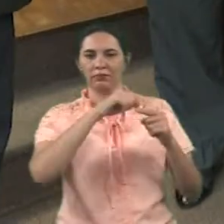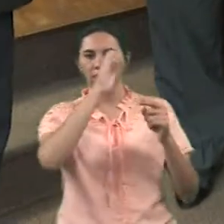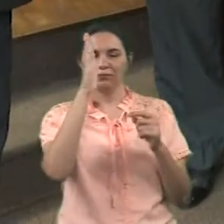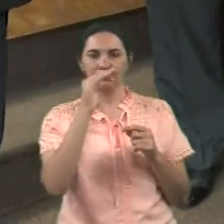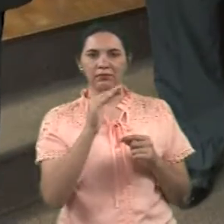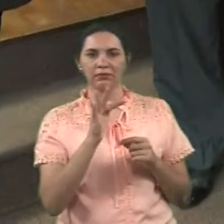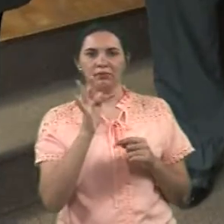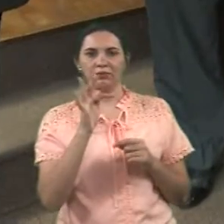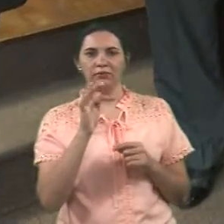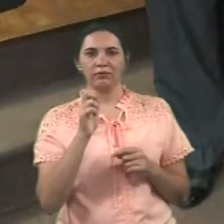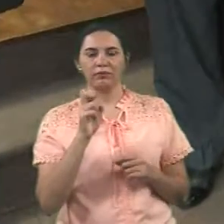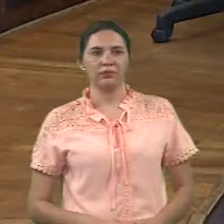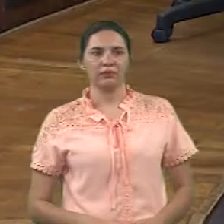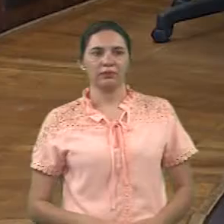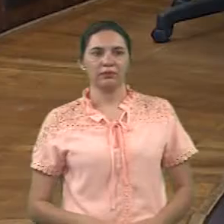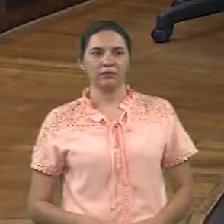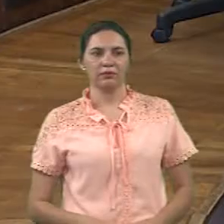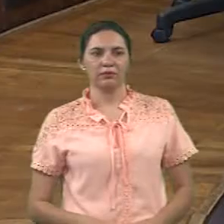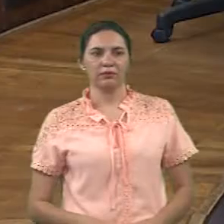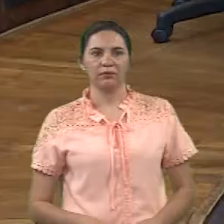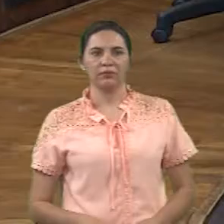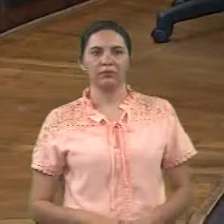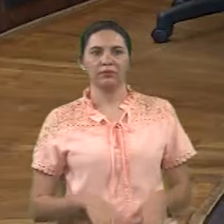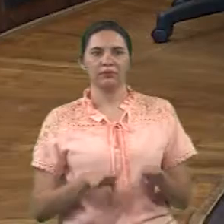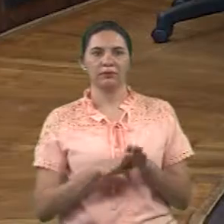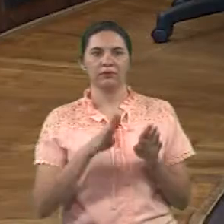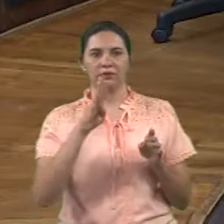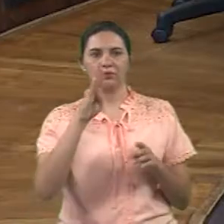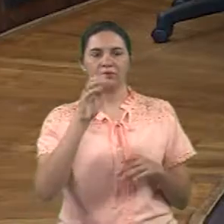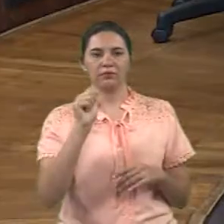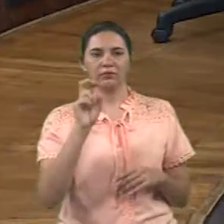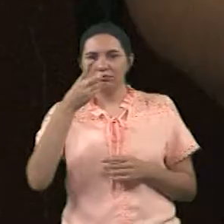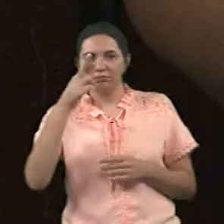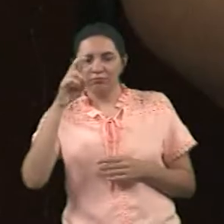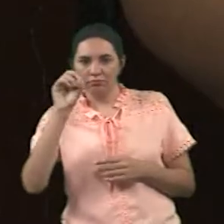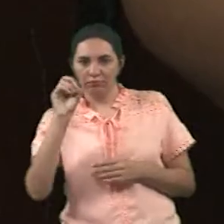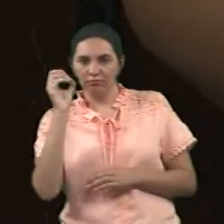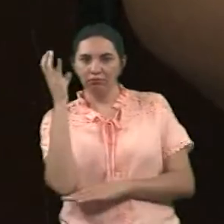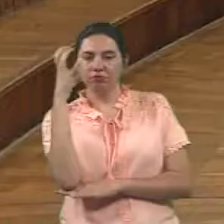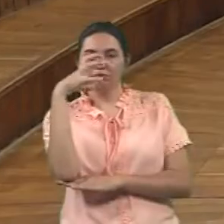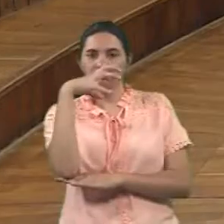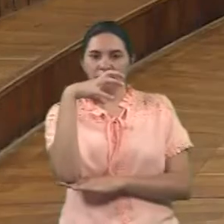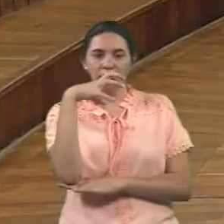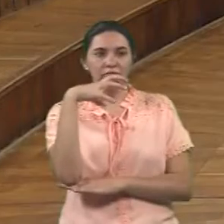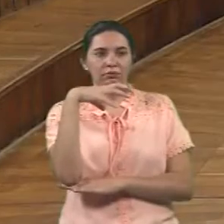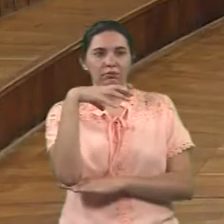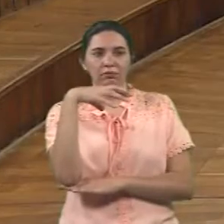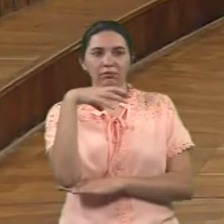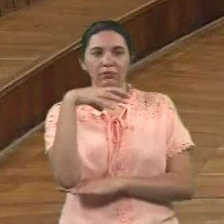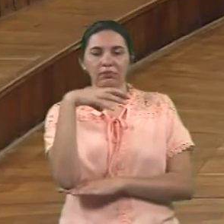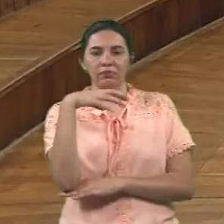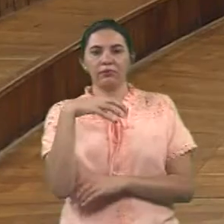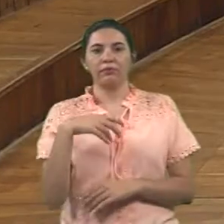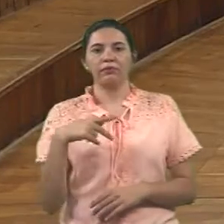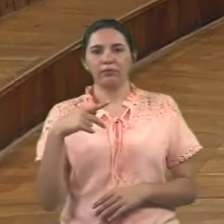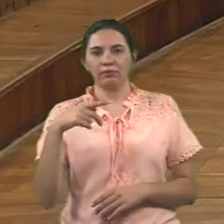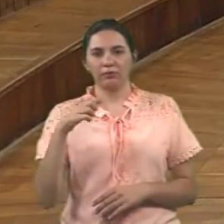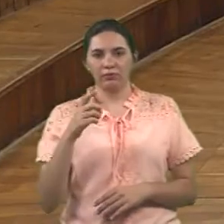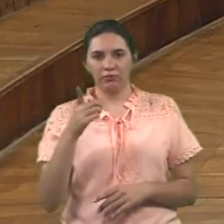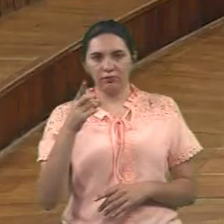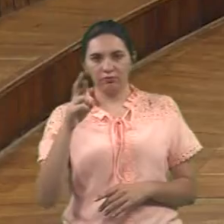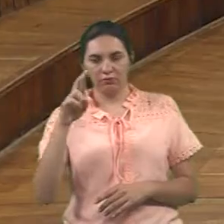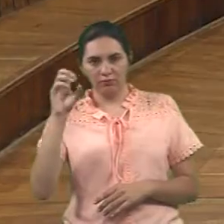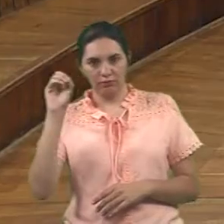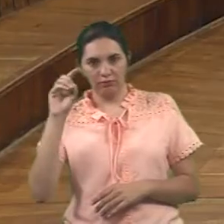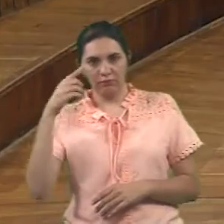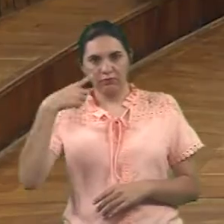Fernanda igual AM e a Bárbara narazaki os vereadores também parabenizaram atleta Pedro